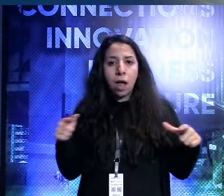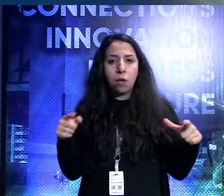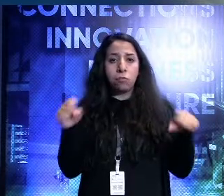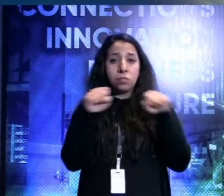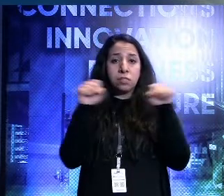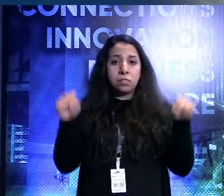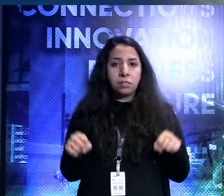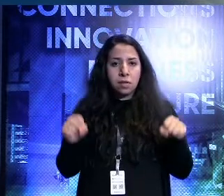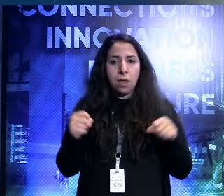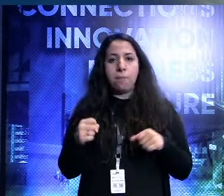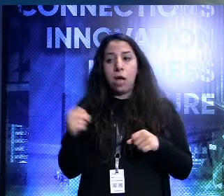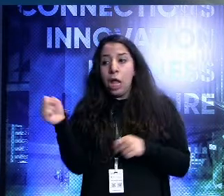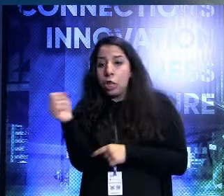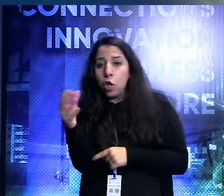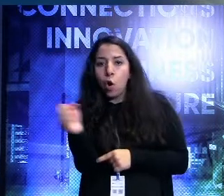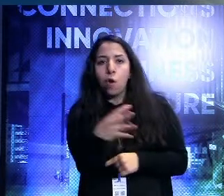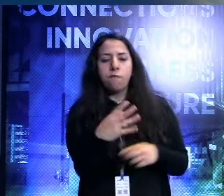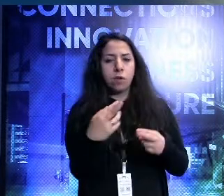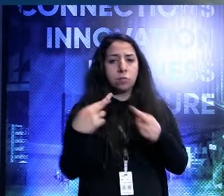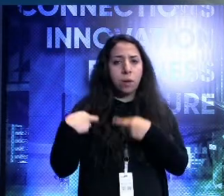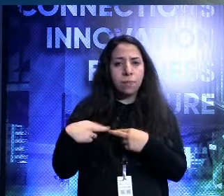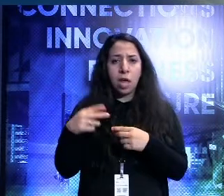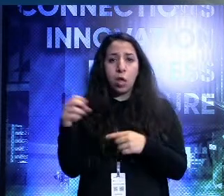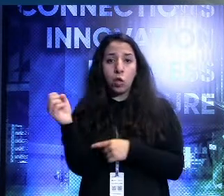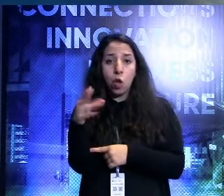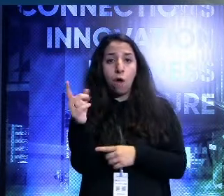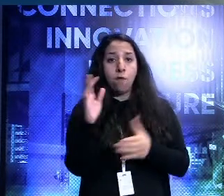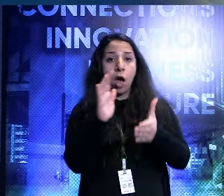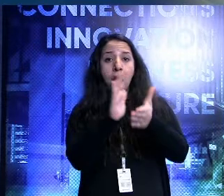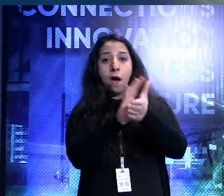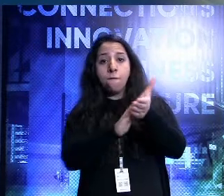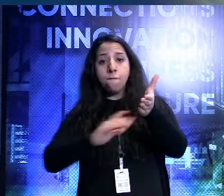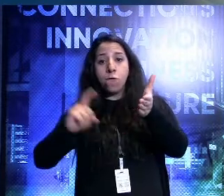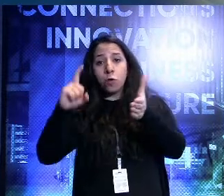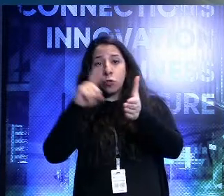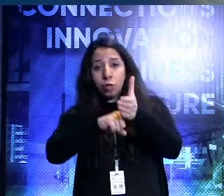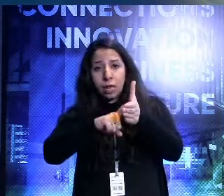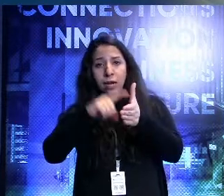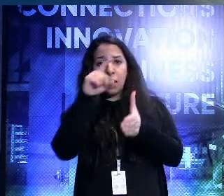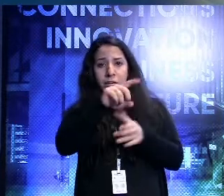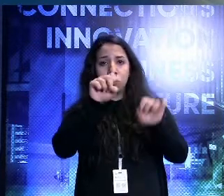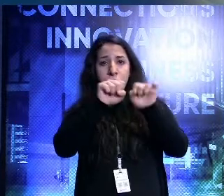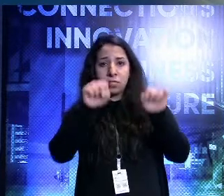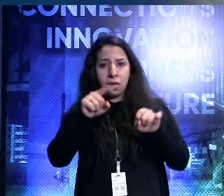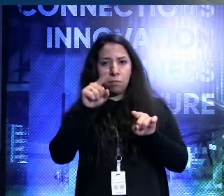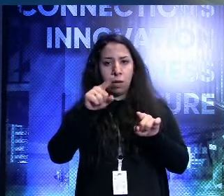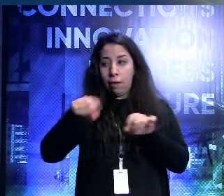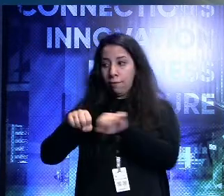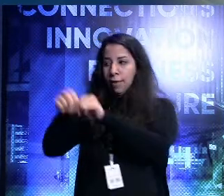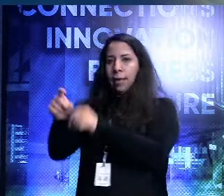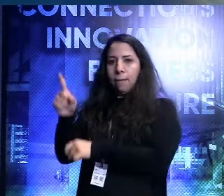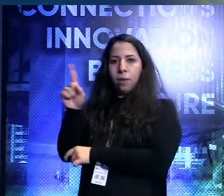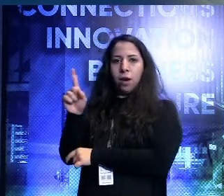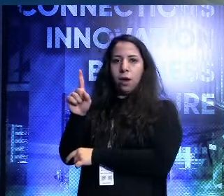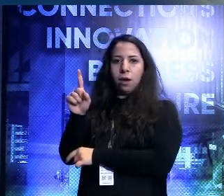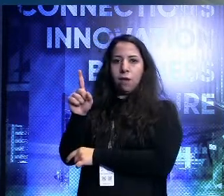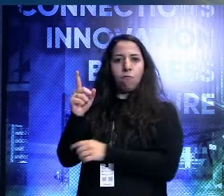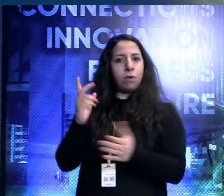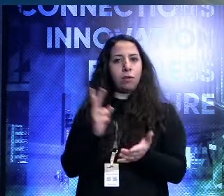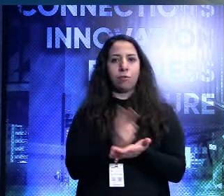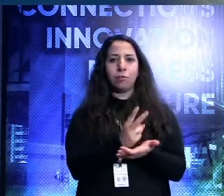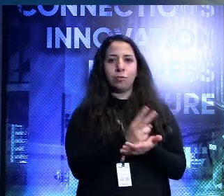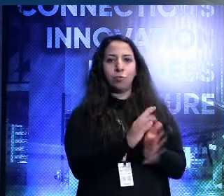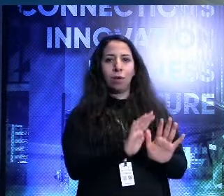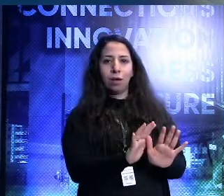responsabilidades, novas funcionalidades nesse sistema sem quebrar o que já está funcionando. Então, se eu tenho um cartão